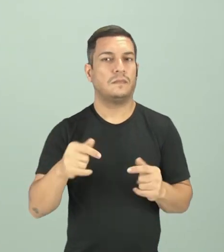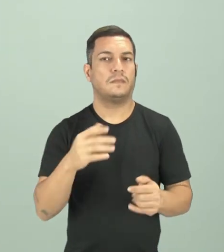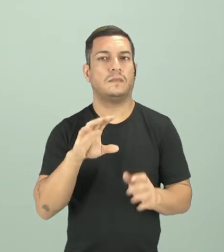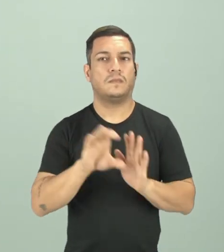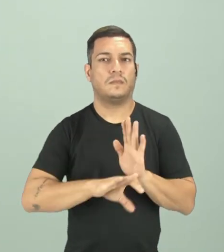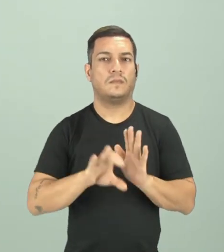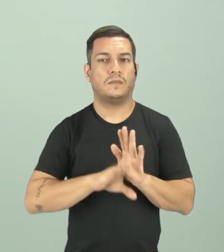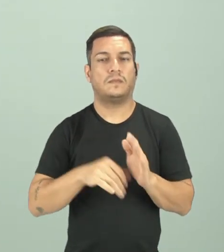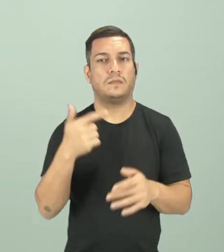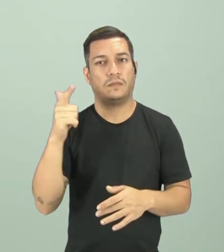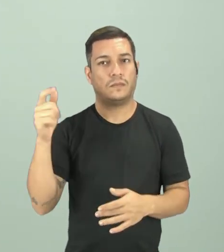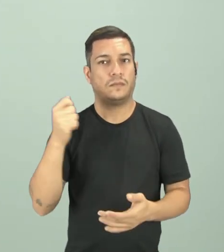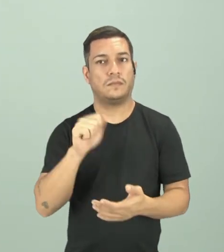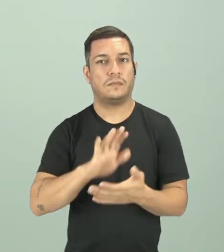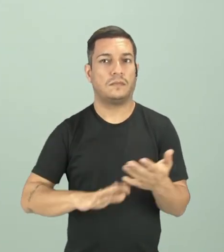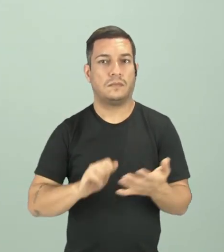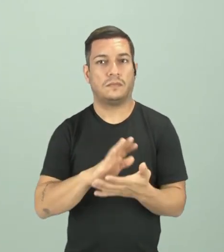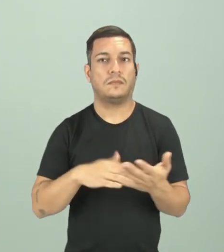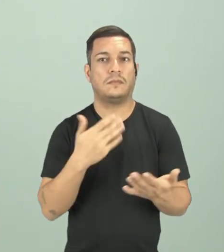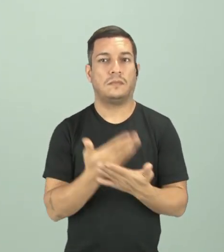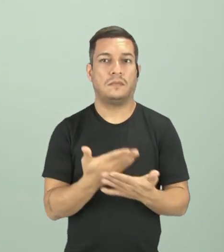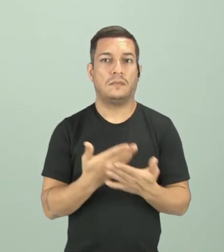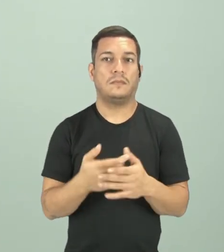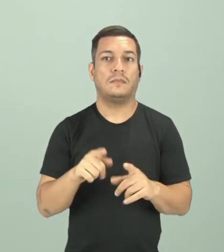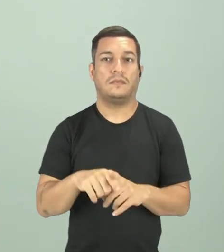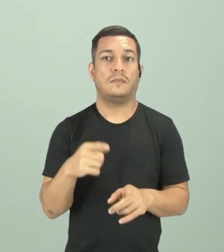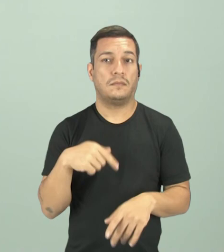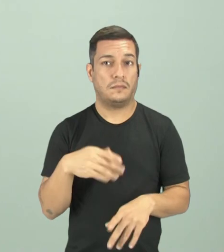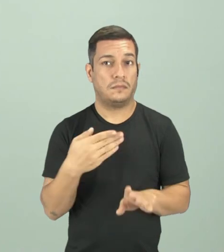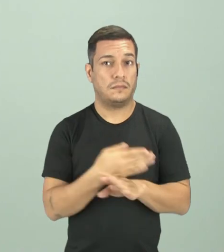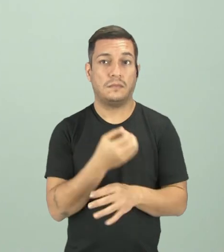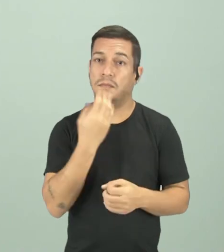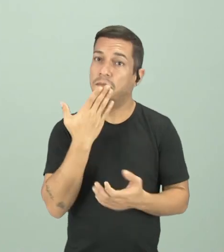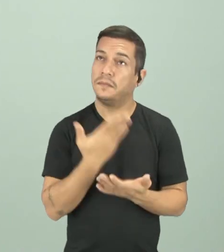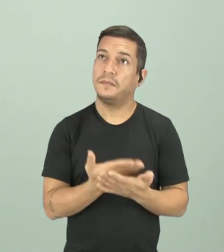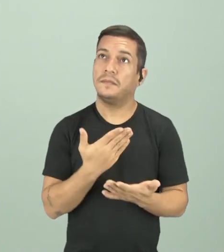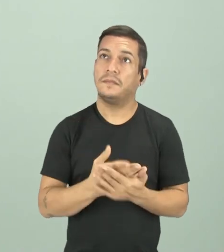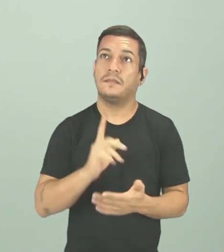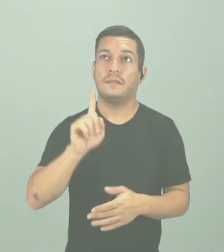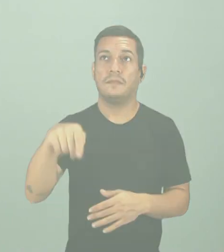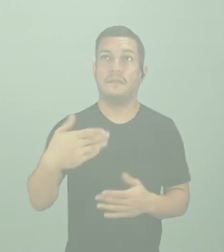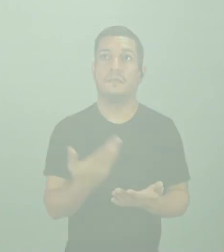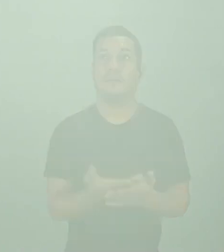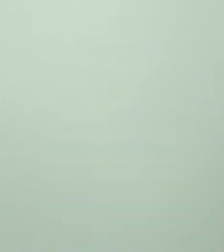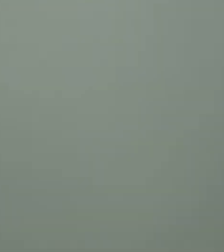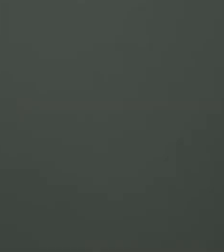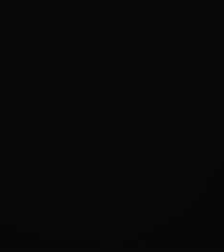conteúdo e as demais aulas estão todas lá. Bons estudos!